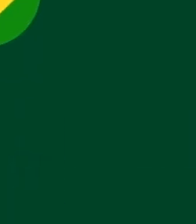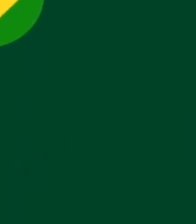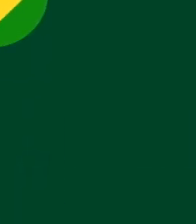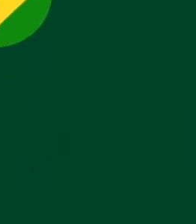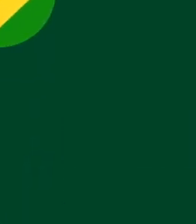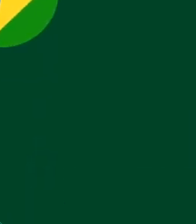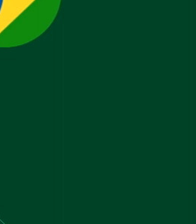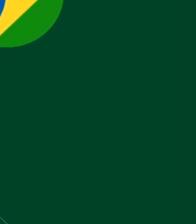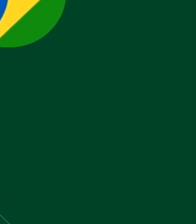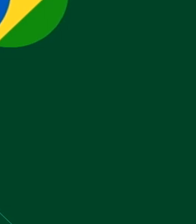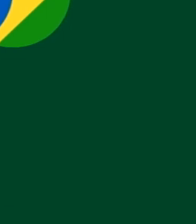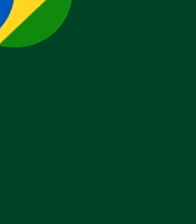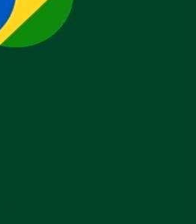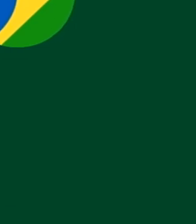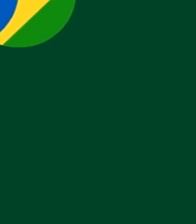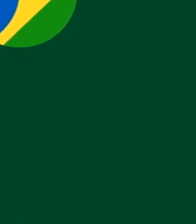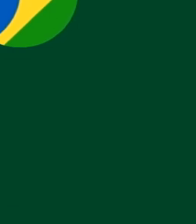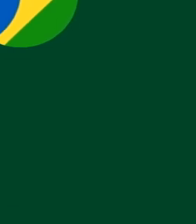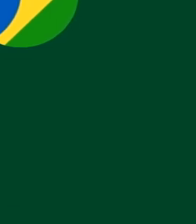Momento Saúde